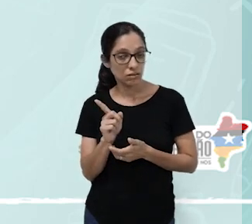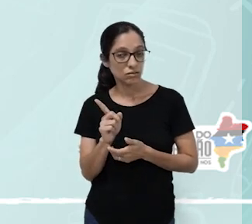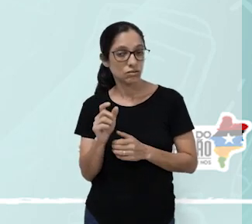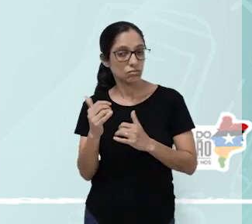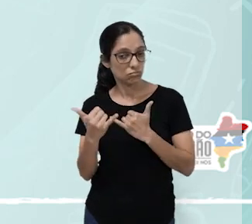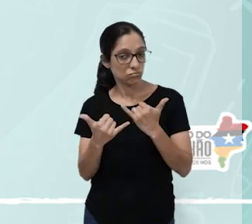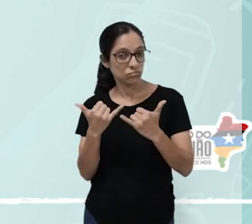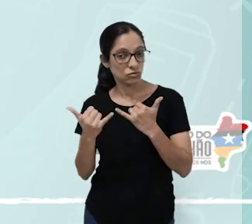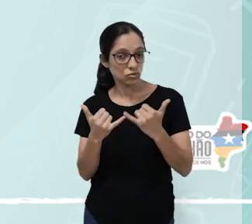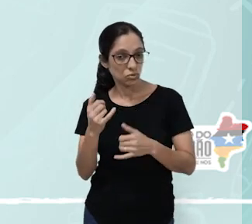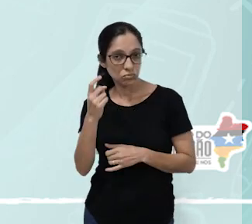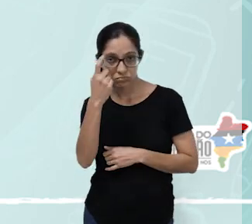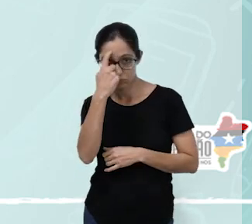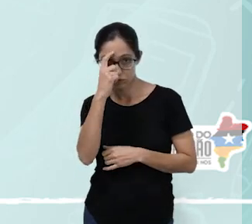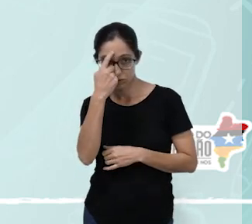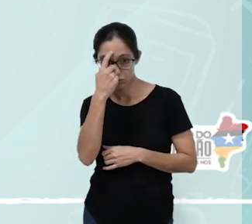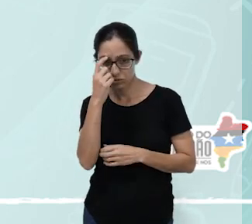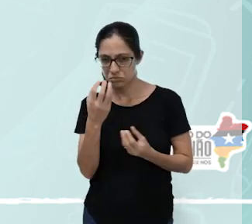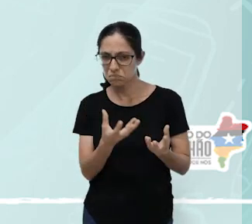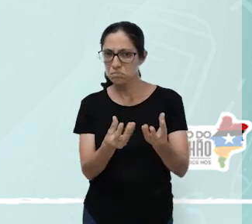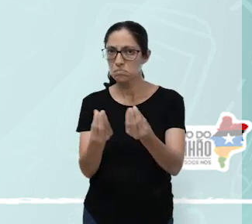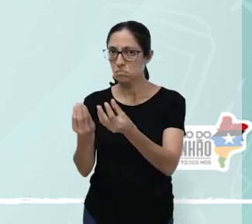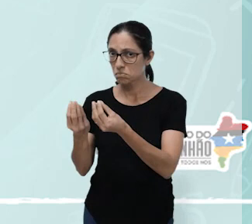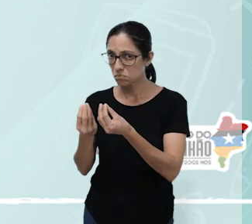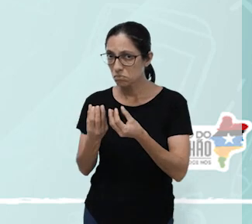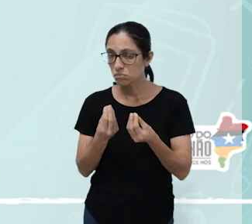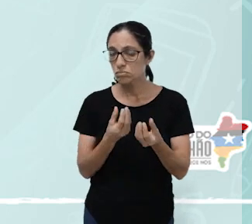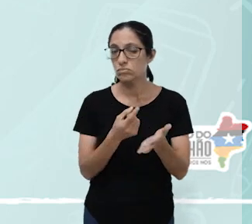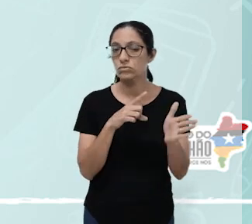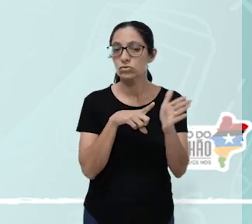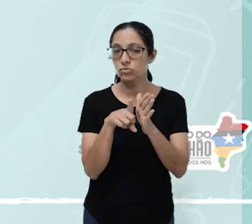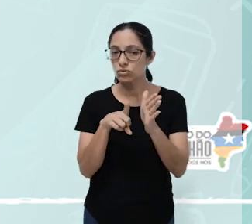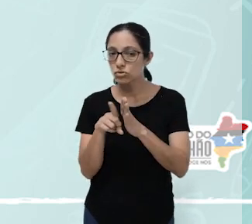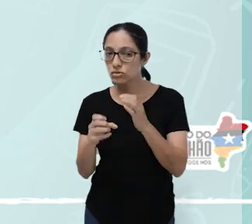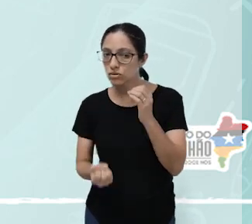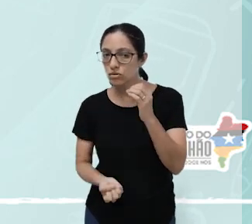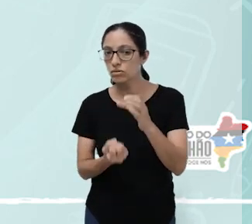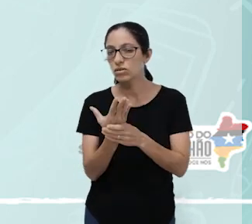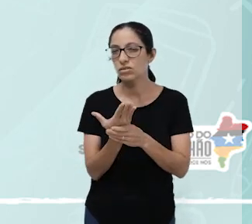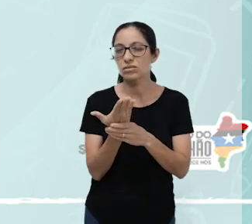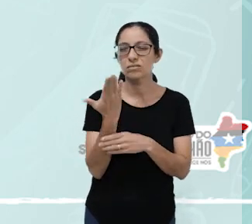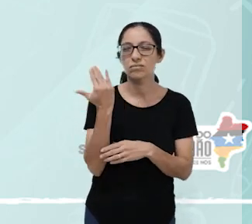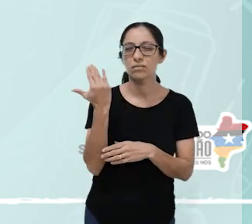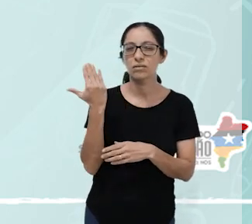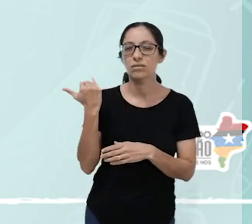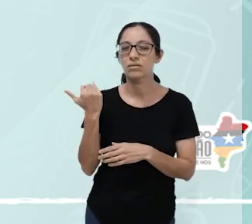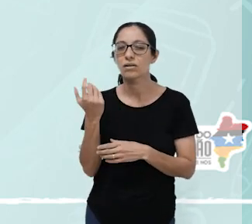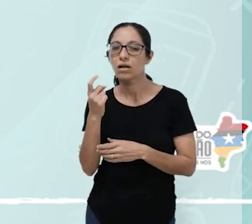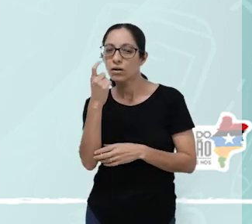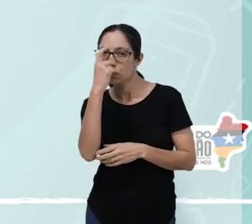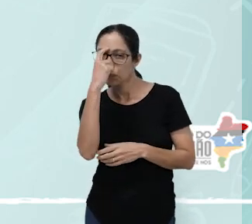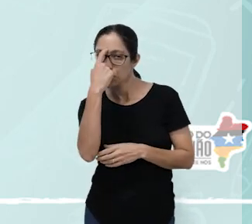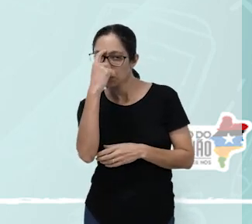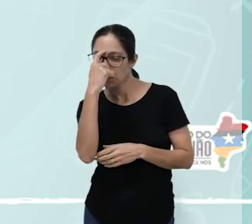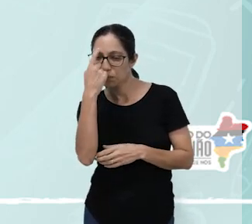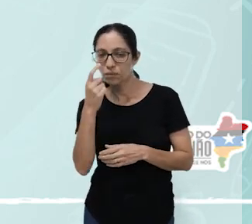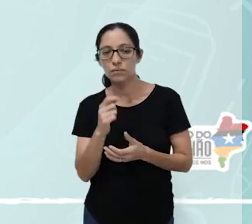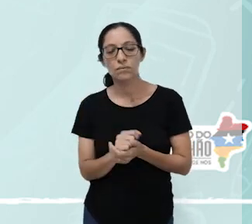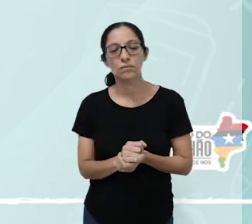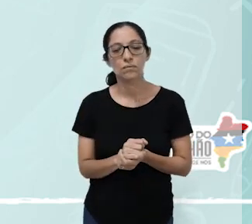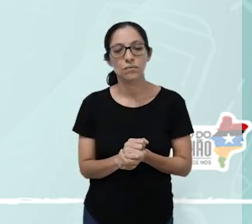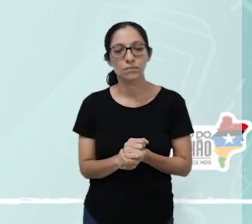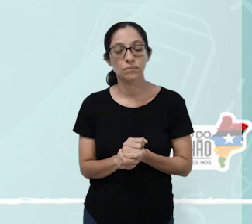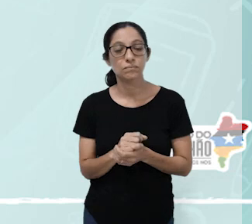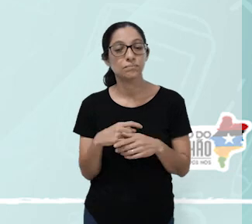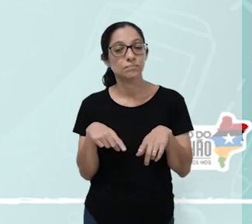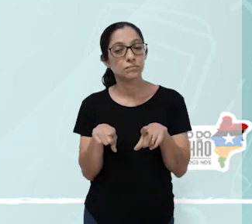Pona. Muitos estudiosos dizem que a origem do badminton é desde a época aqui da Índia, aqui do Pona.